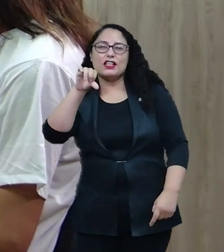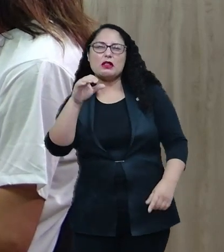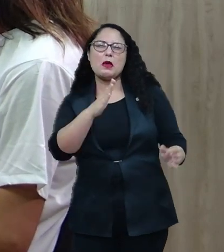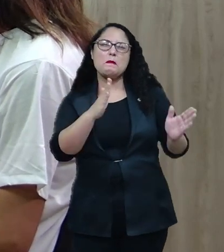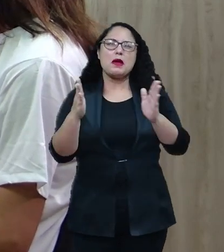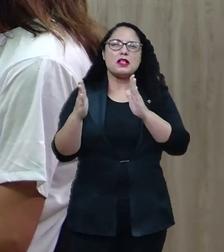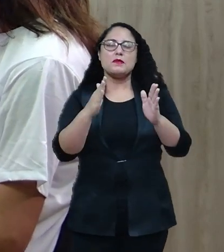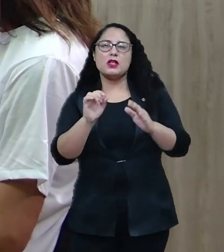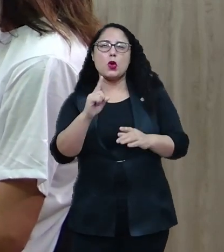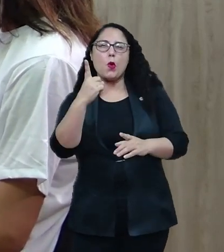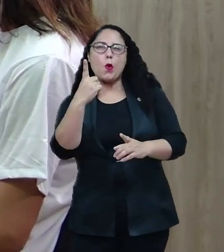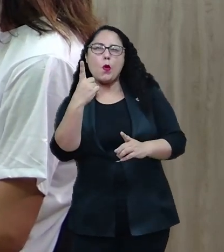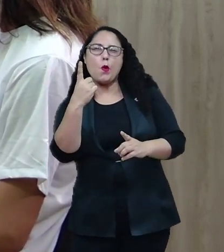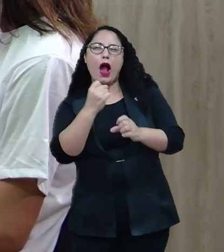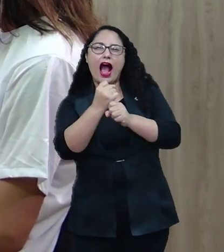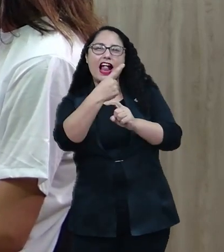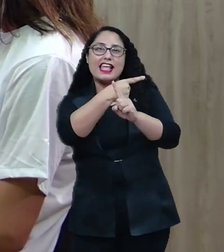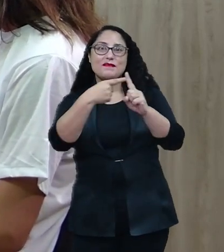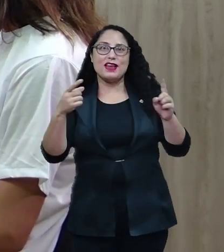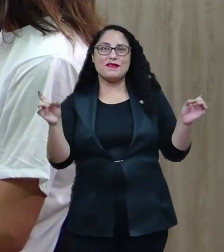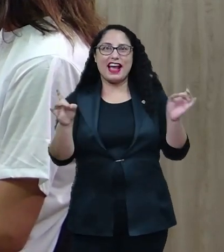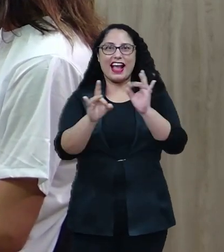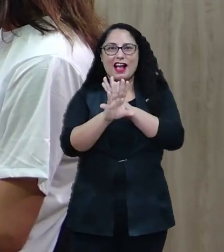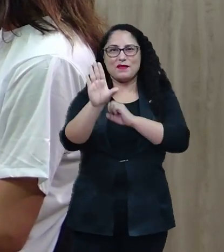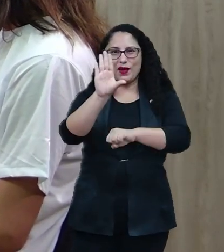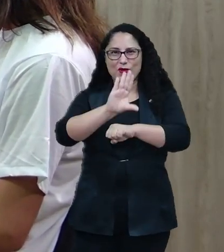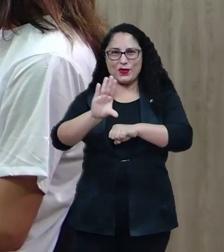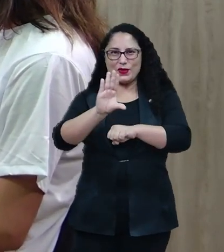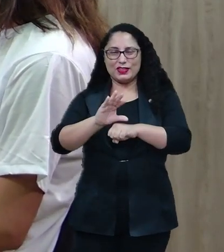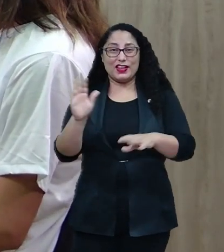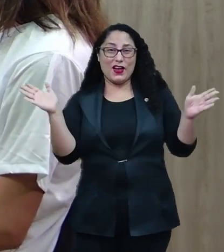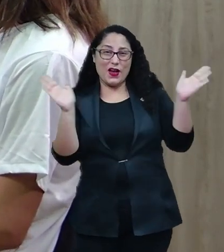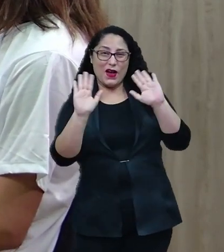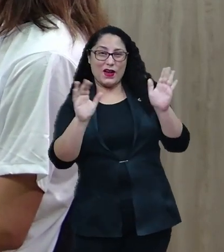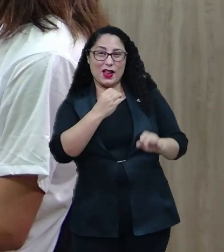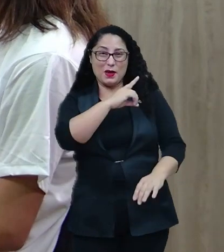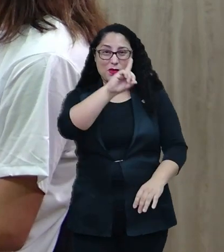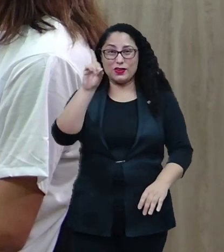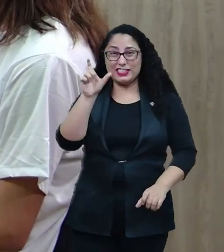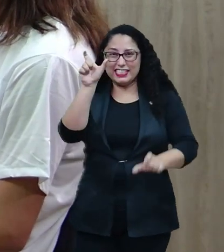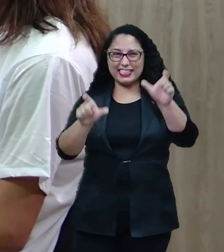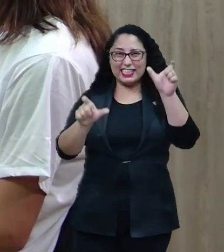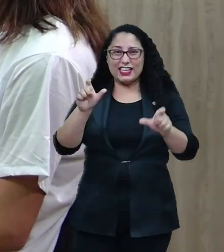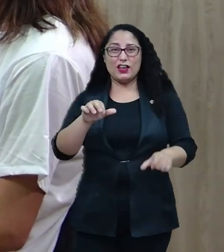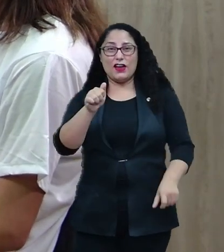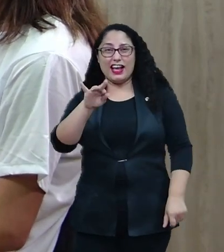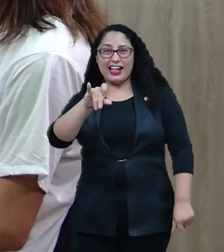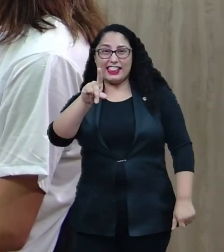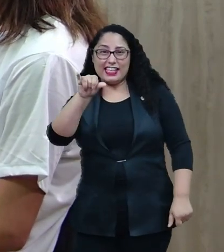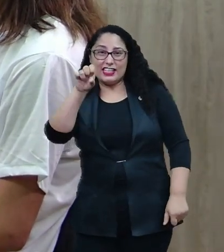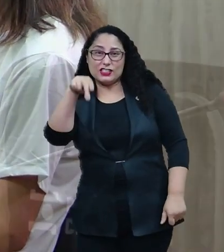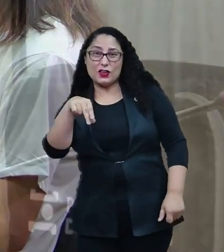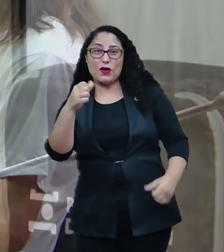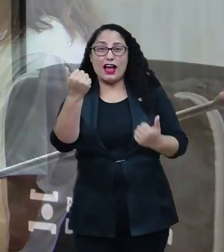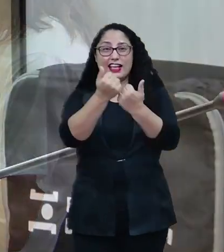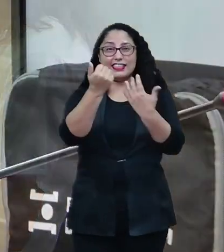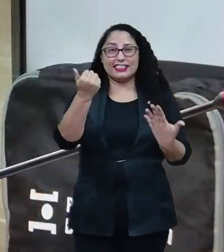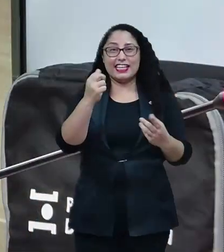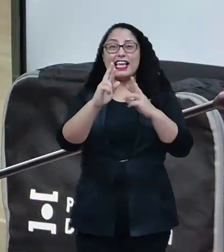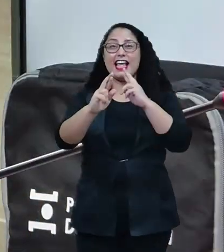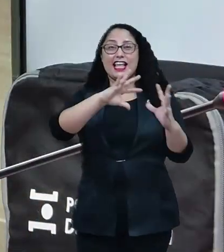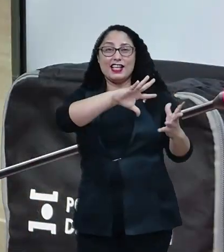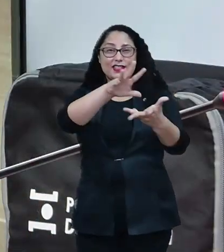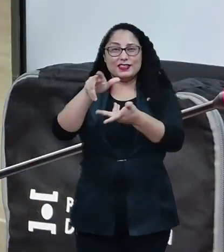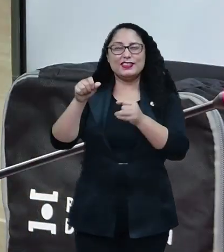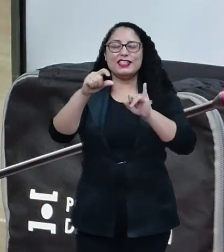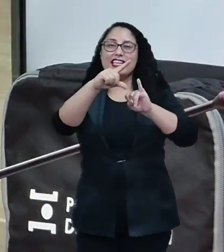mais ou menos um ano e meio para concluir o curso. Olá, bom dia a todos e todas. Eu sou Anderson Galvão, assessor de Relações Internacionais